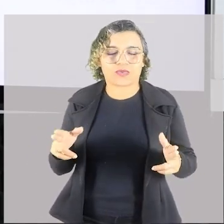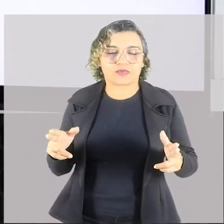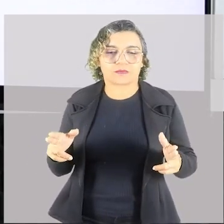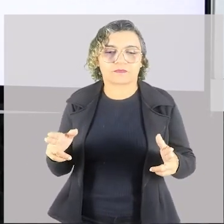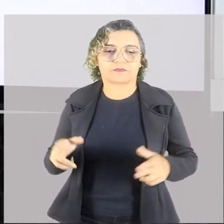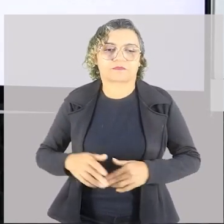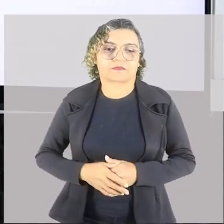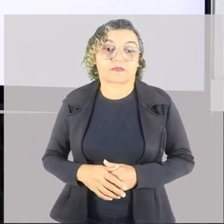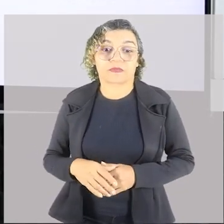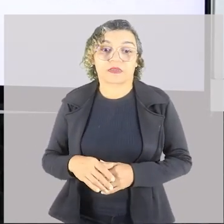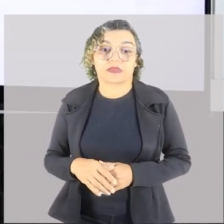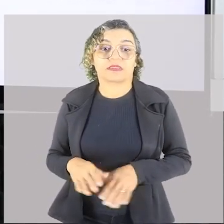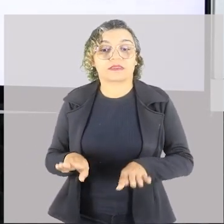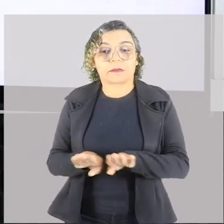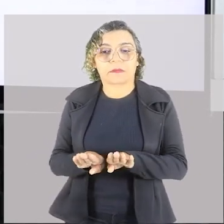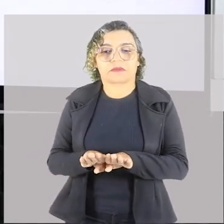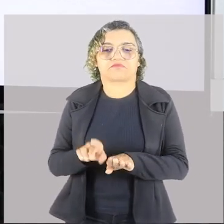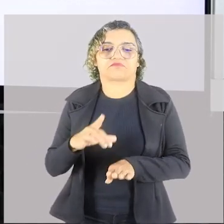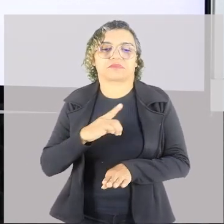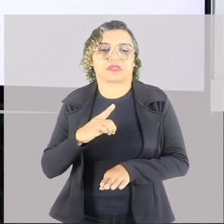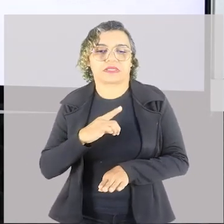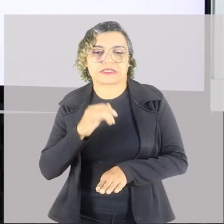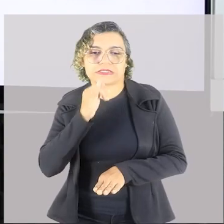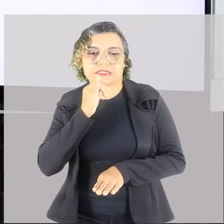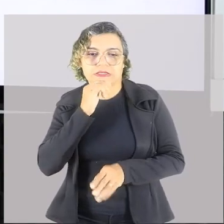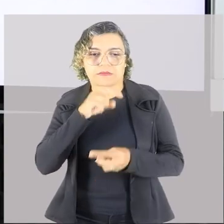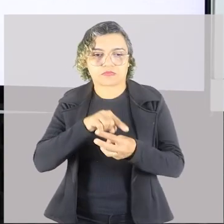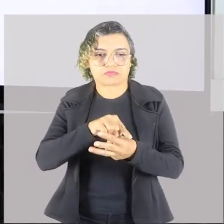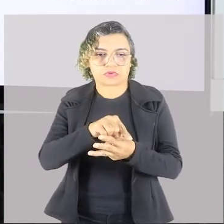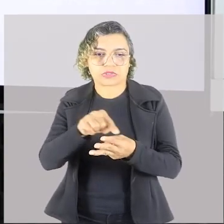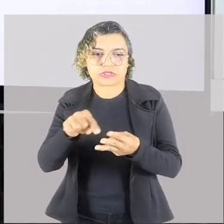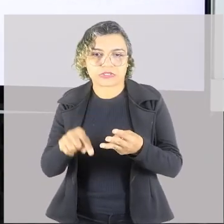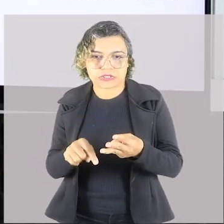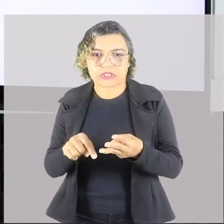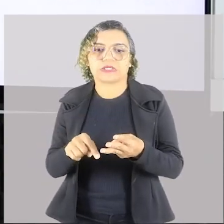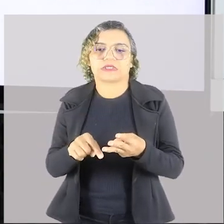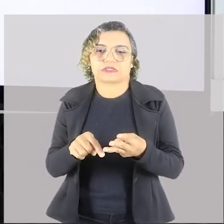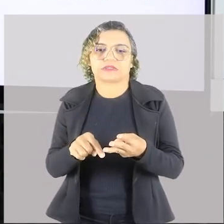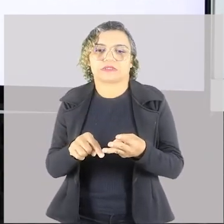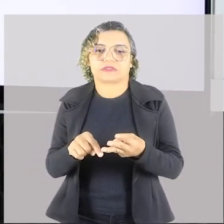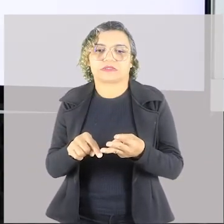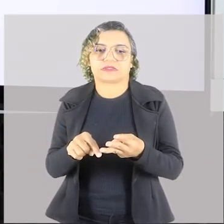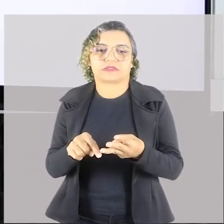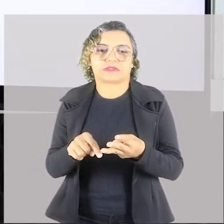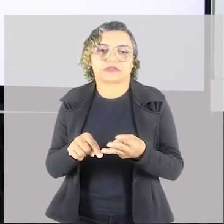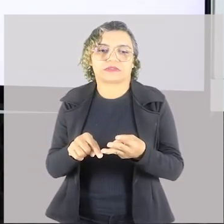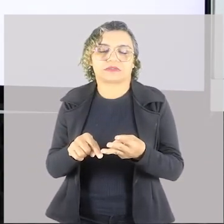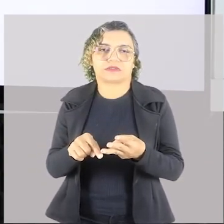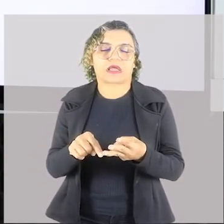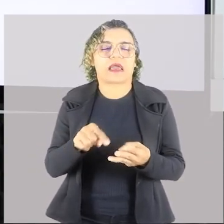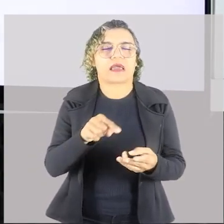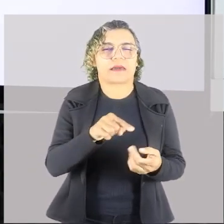humanidade: a selvageria, a barbárie e depois a civilização.